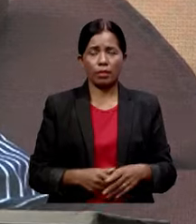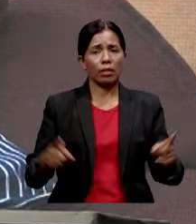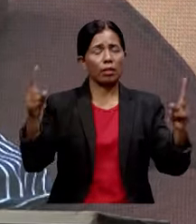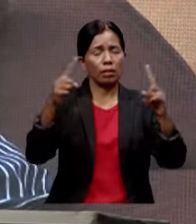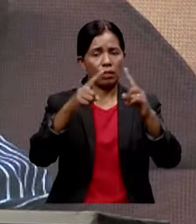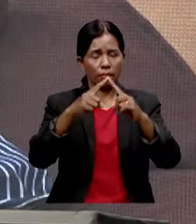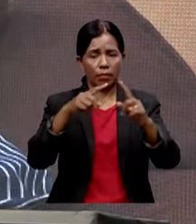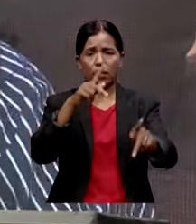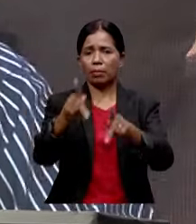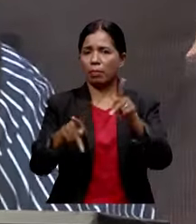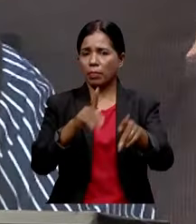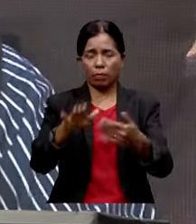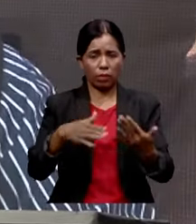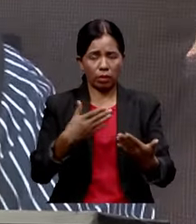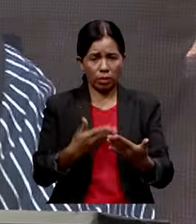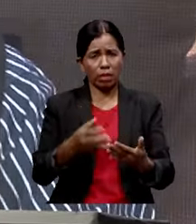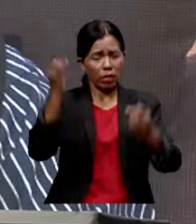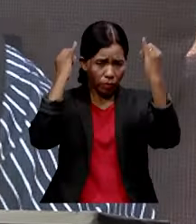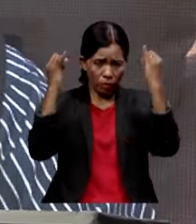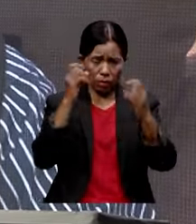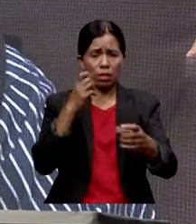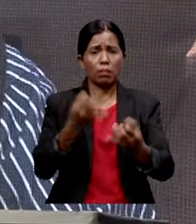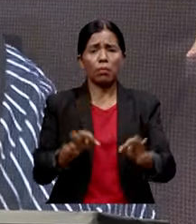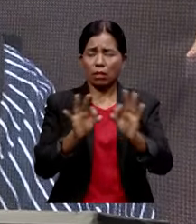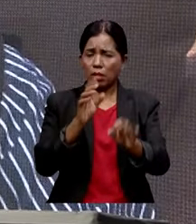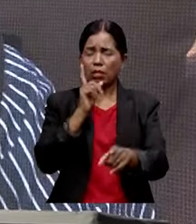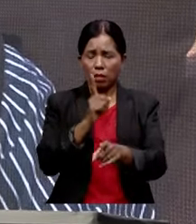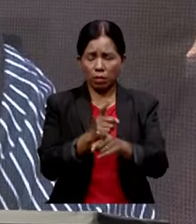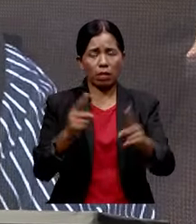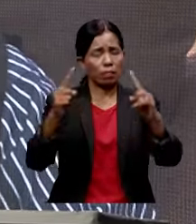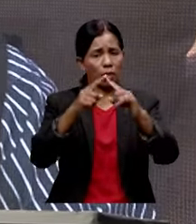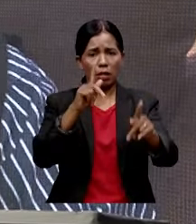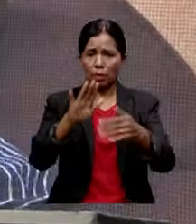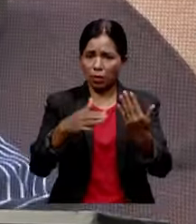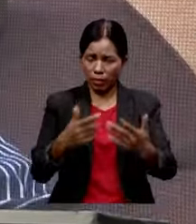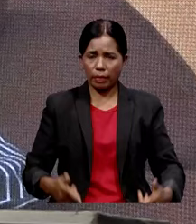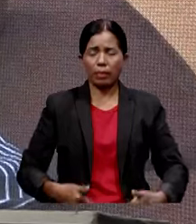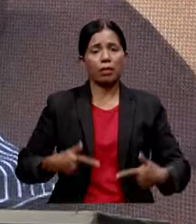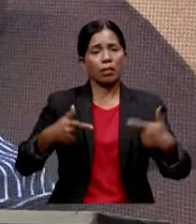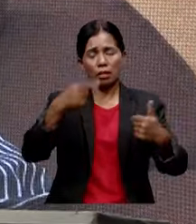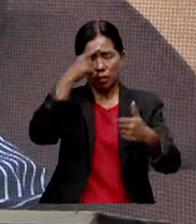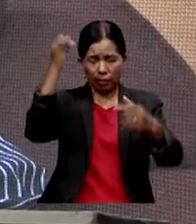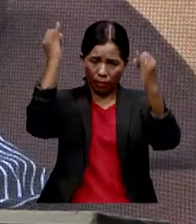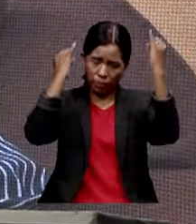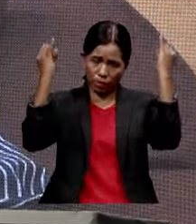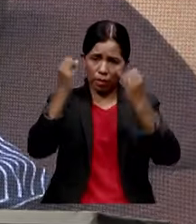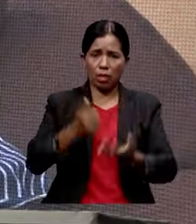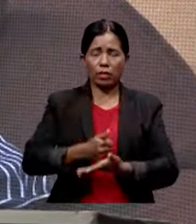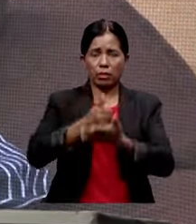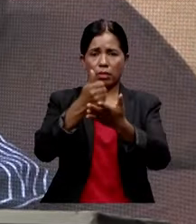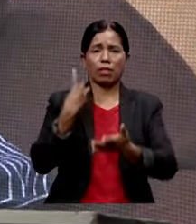para o povo Tomac. Informação importante para teves, para o povo de Amores. Também informação ajuda